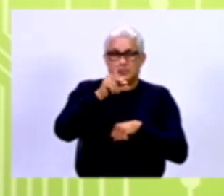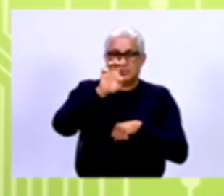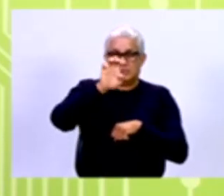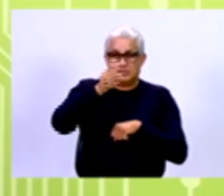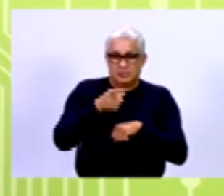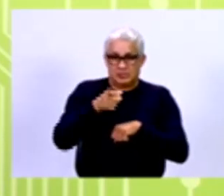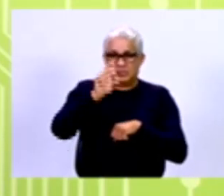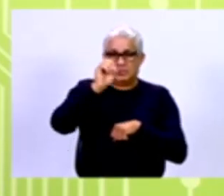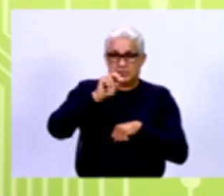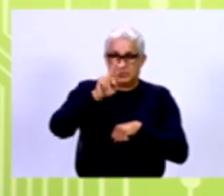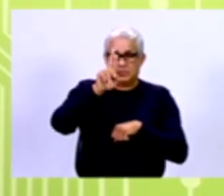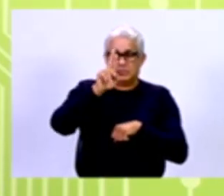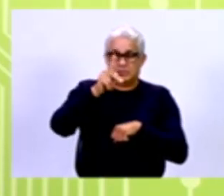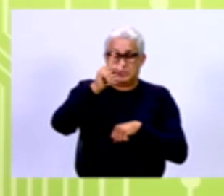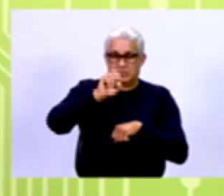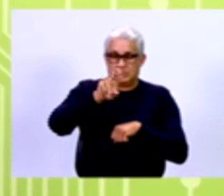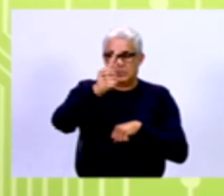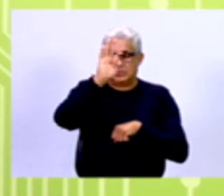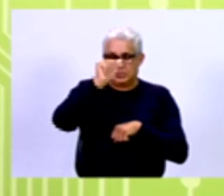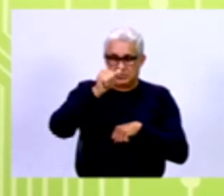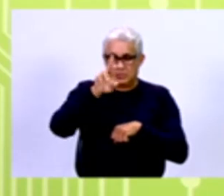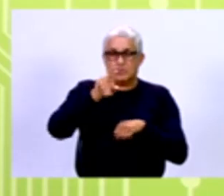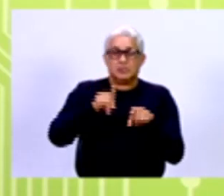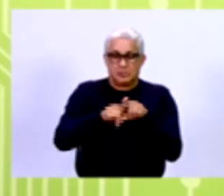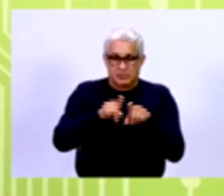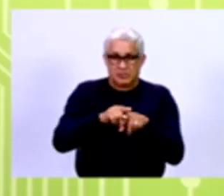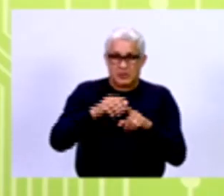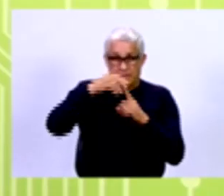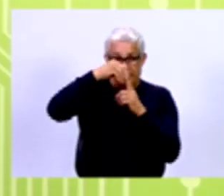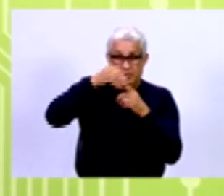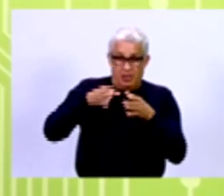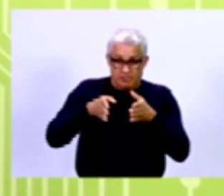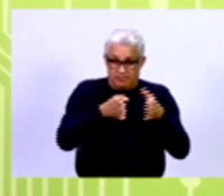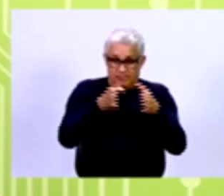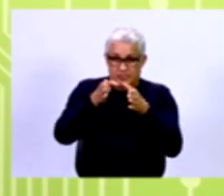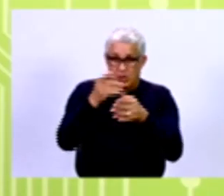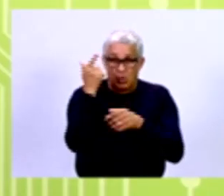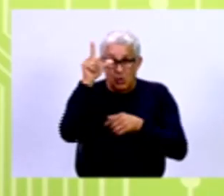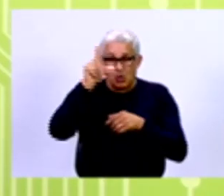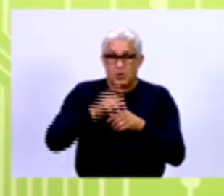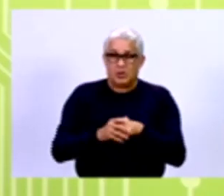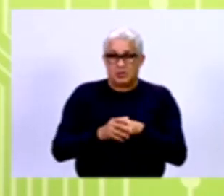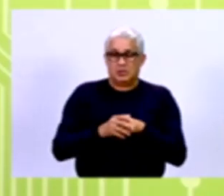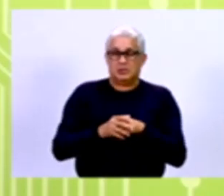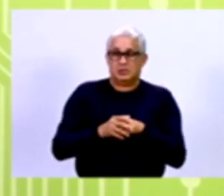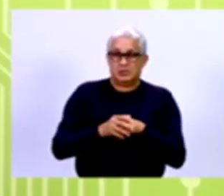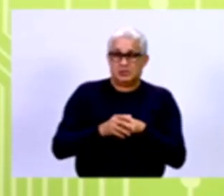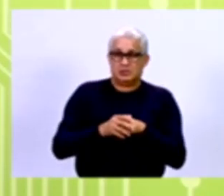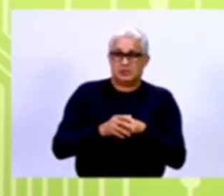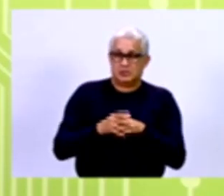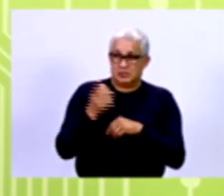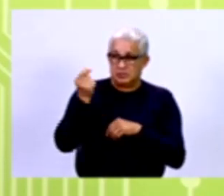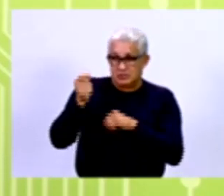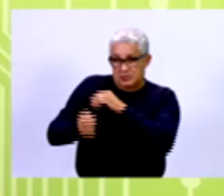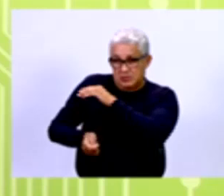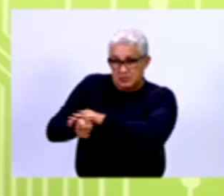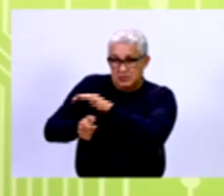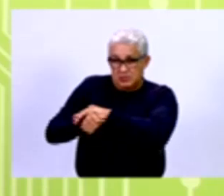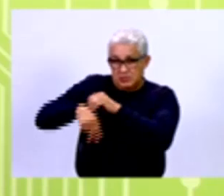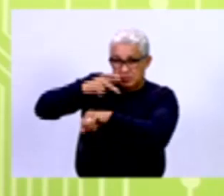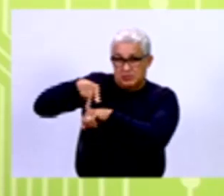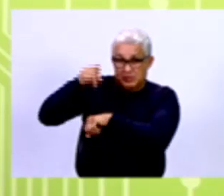mas é o principal caminho. O outro caminho é você atrair investimento externo, ou reinvestimento